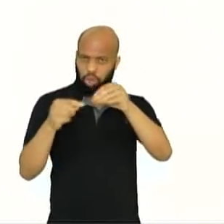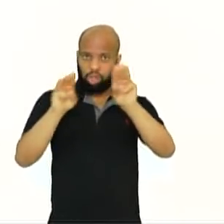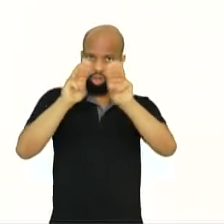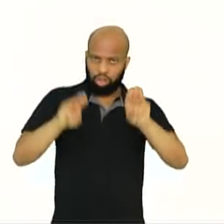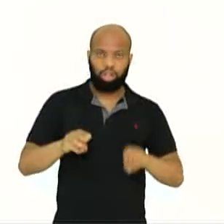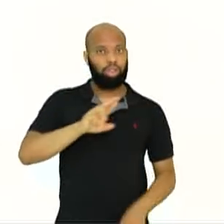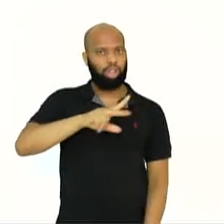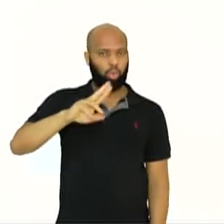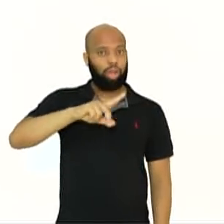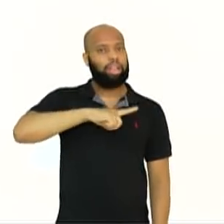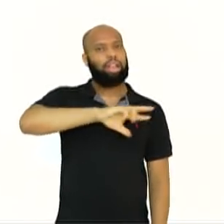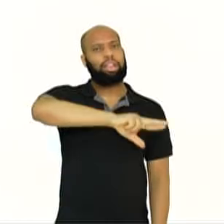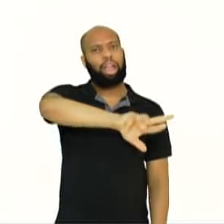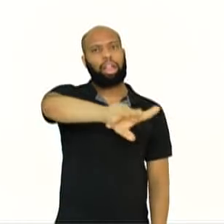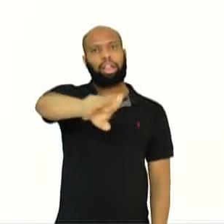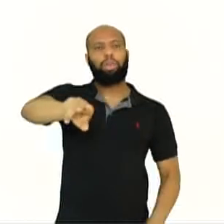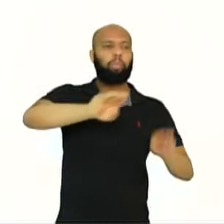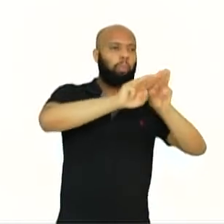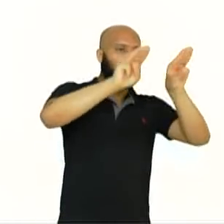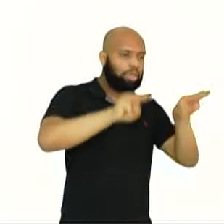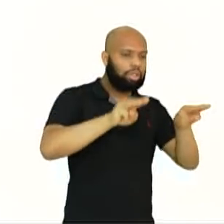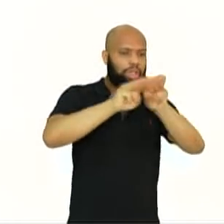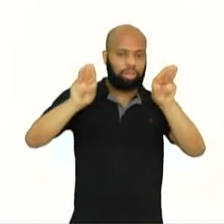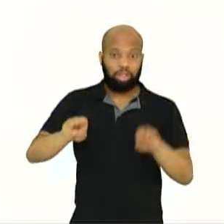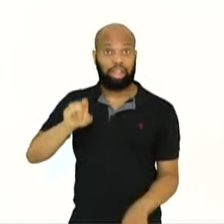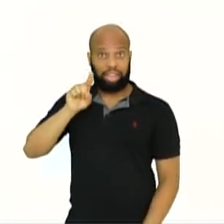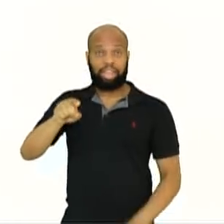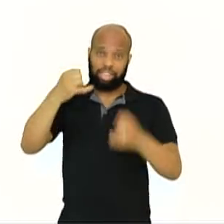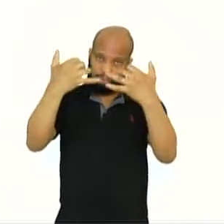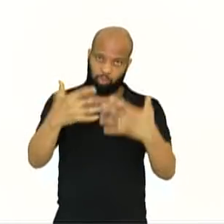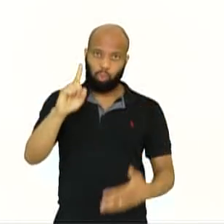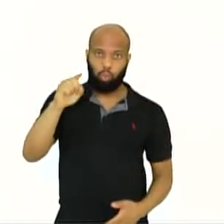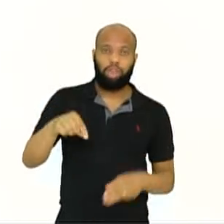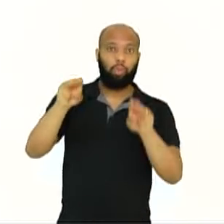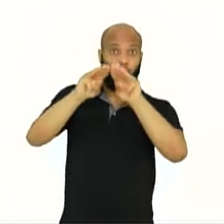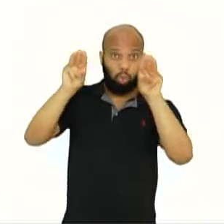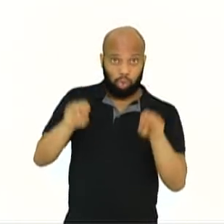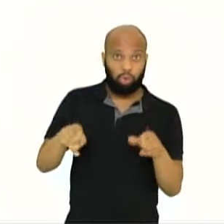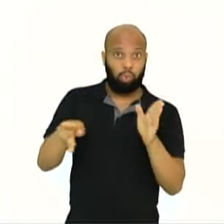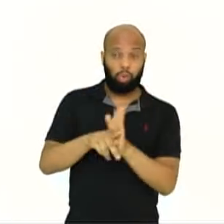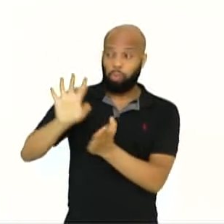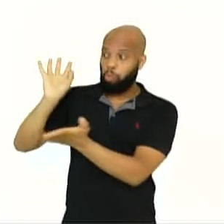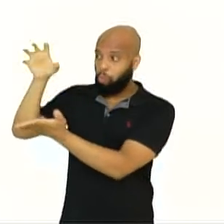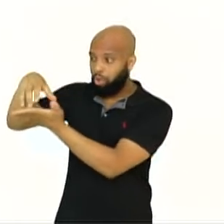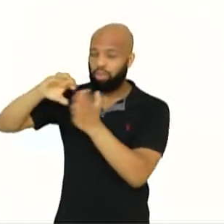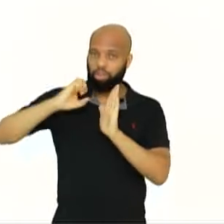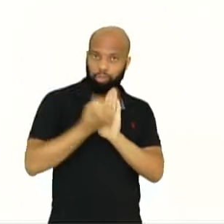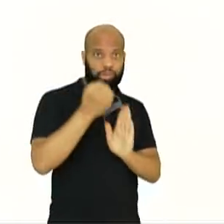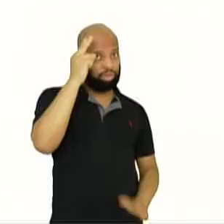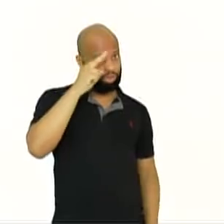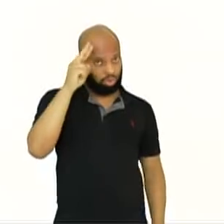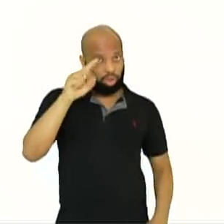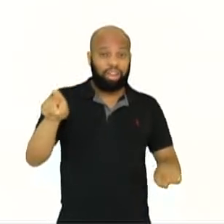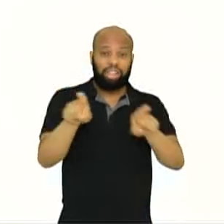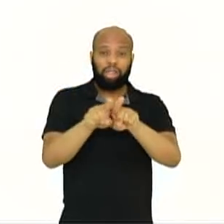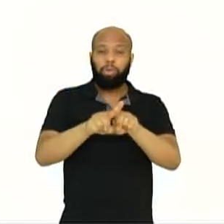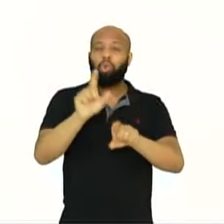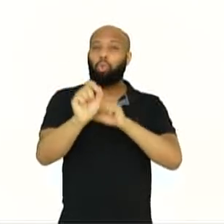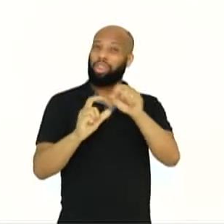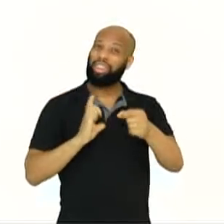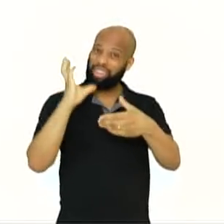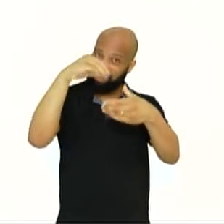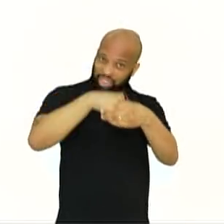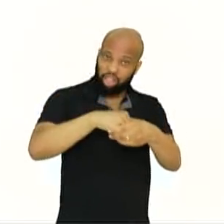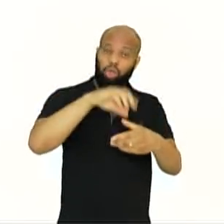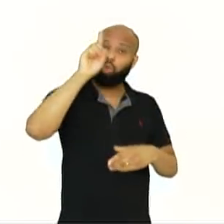no sexto ano. Esse nós comentamos que é um patrimônio histórico, um prédio histórico. Inclusive o próprio acervo atende a essa característica.